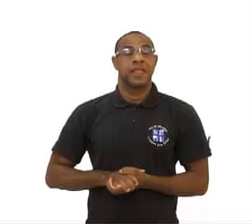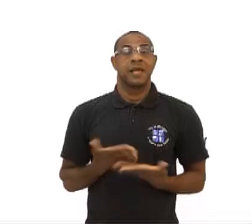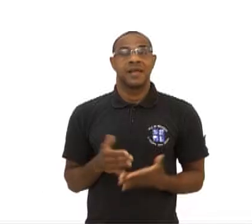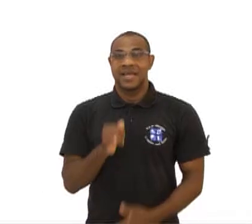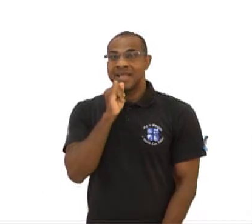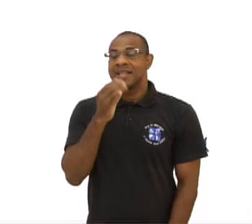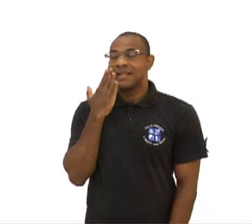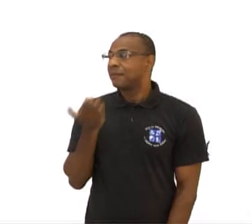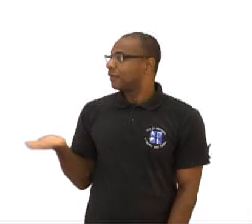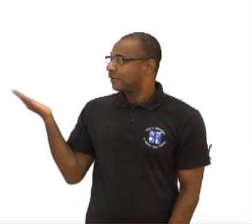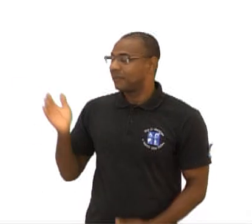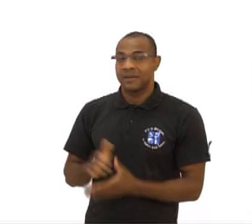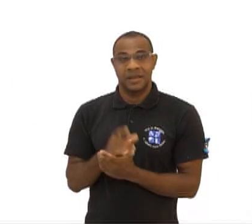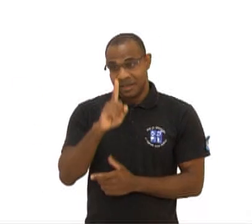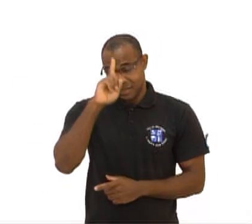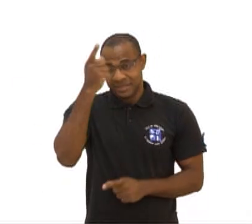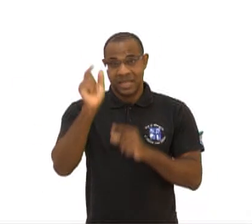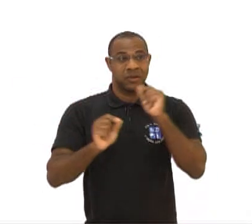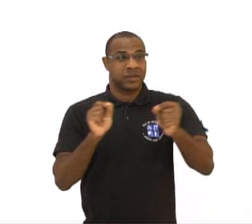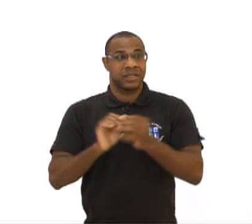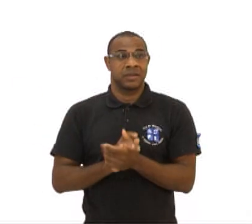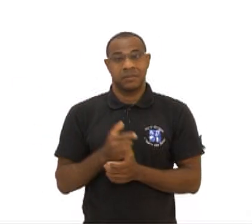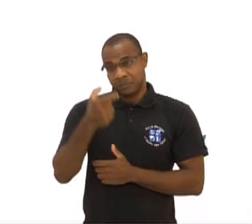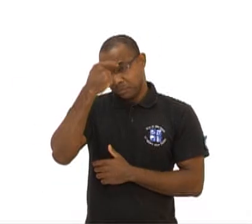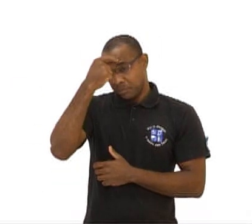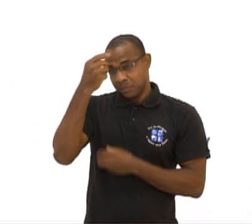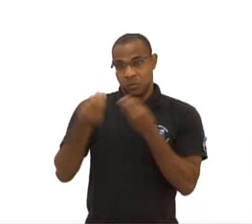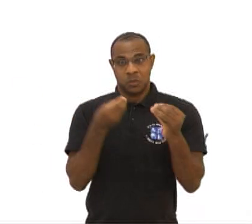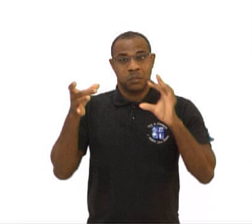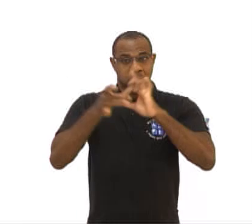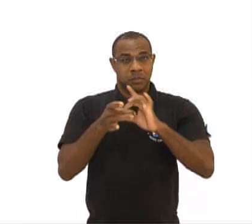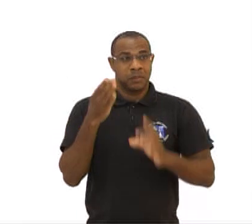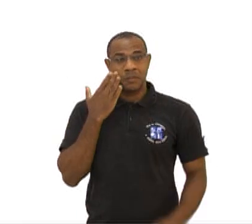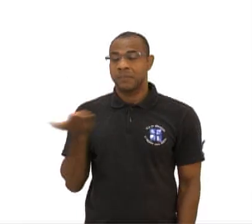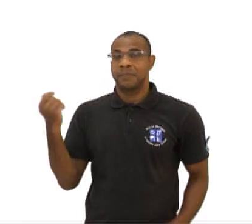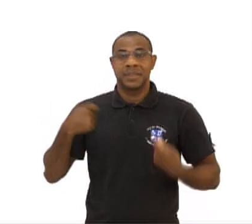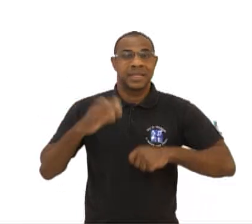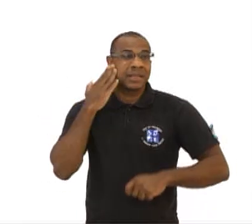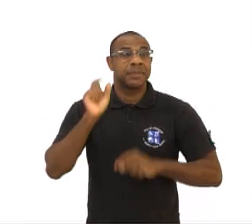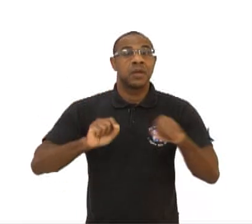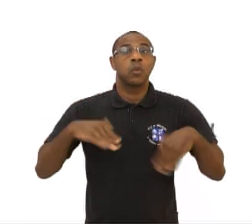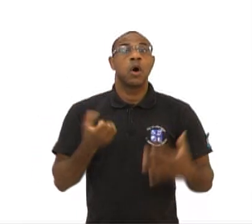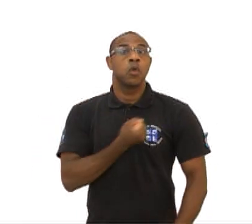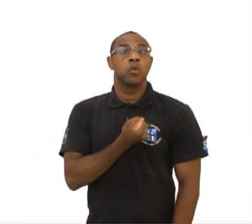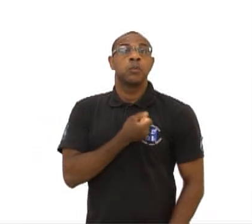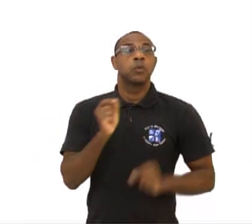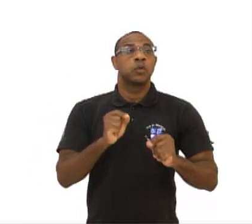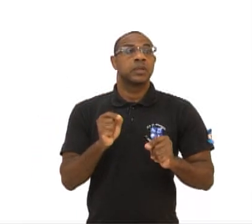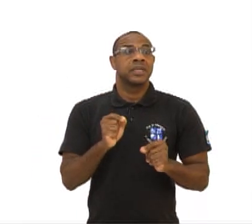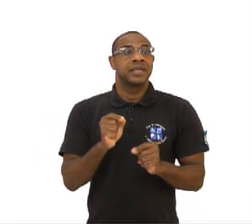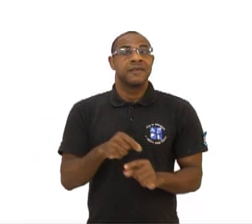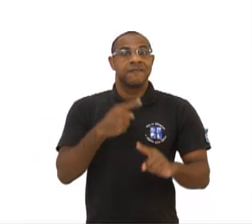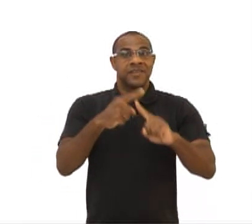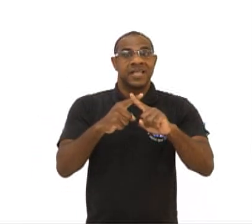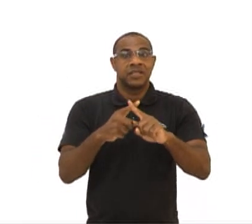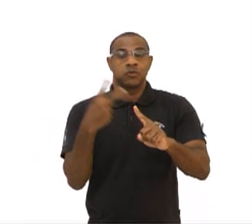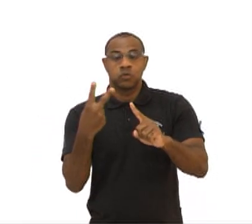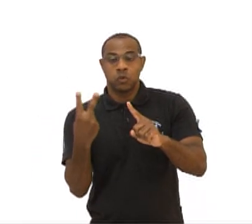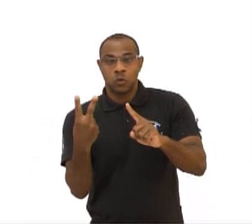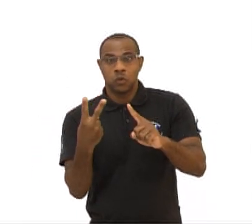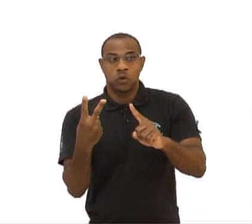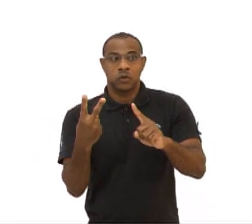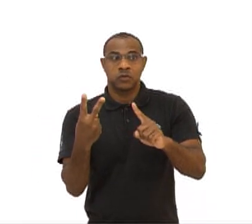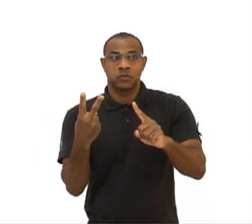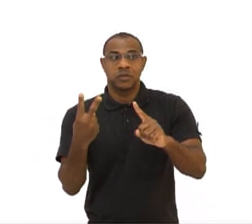A ideia é o seguinte, eu tenho que fazer o seguinte raciocínio. Olha só, eu preciso saber qual é o número que vezes 2 do somatório entre